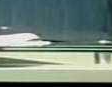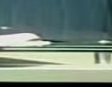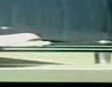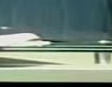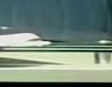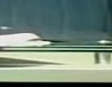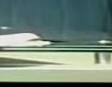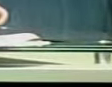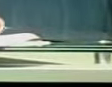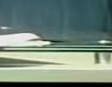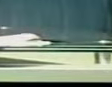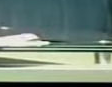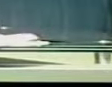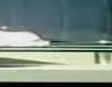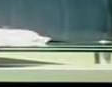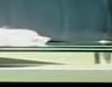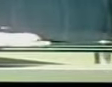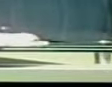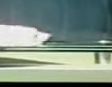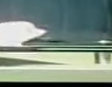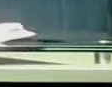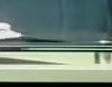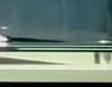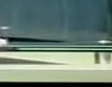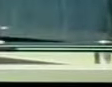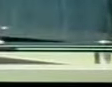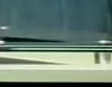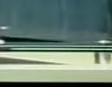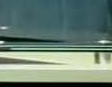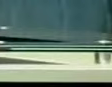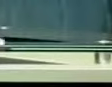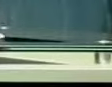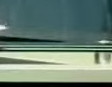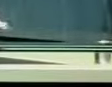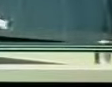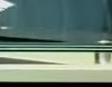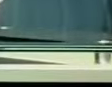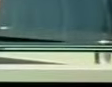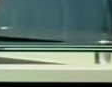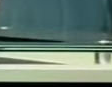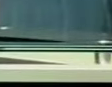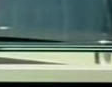para construção no interior do Estado. Mas, senhor presidente, senhores deputados,